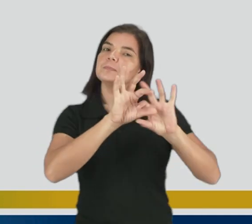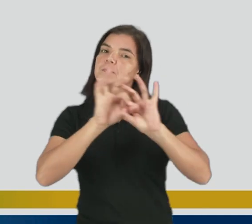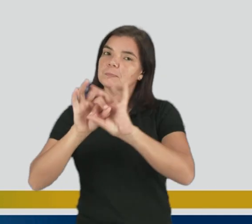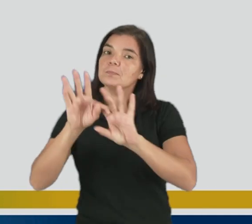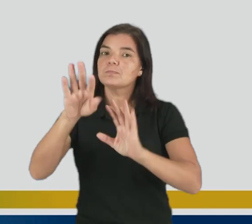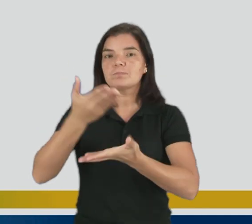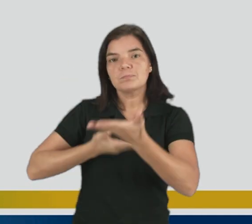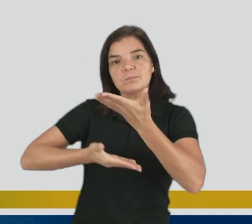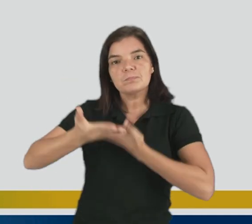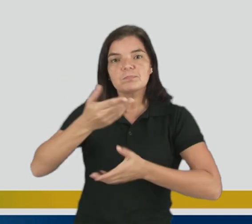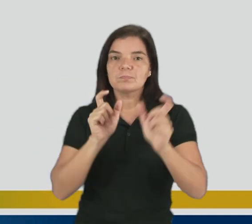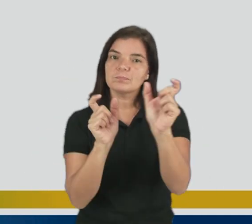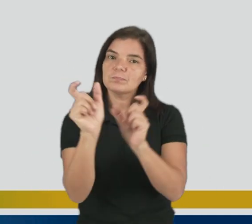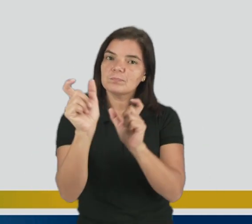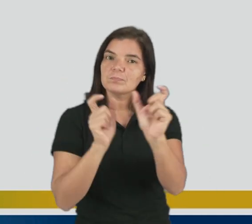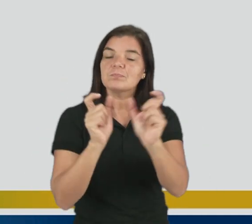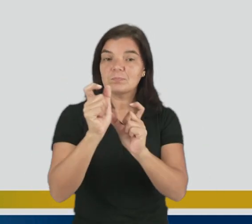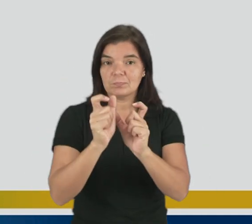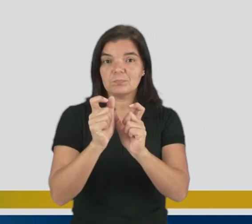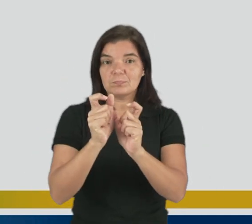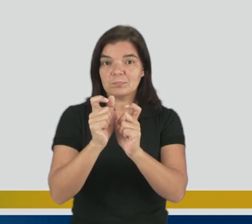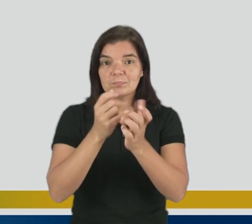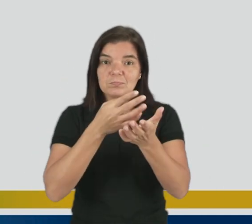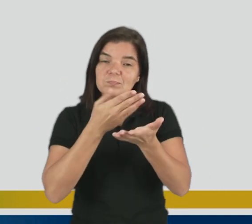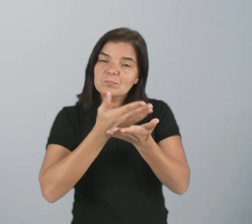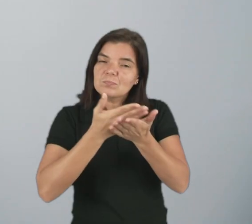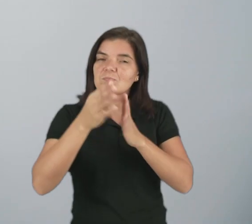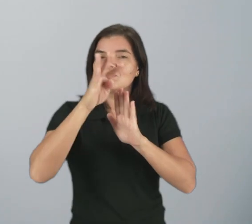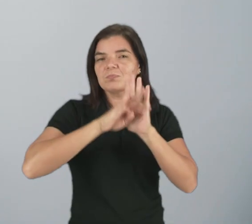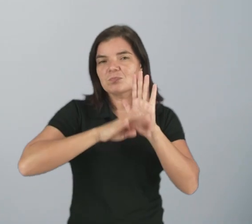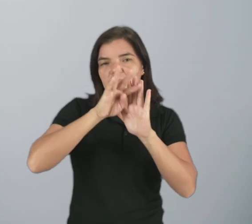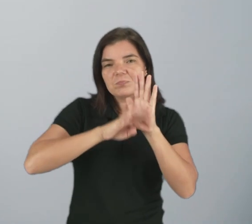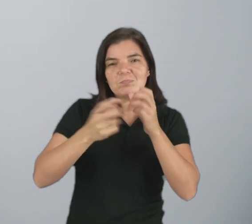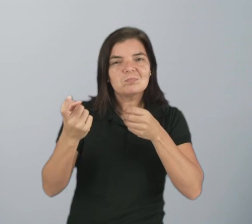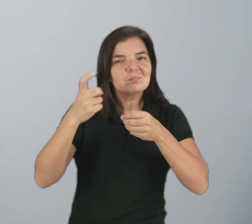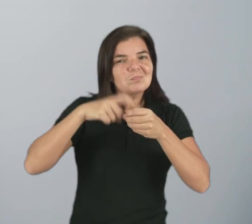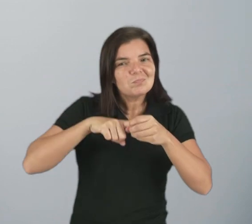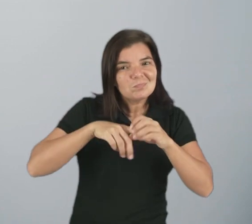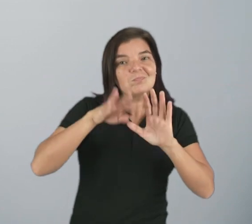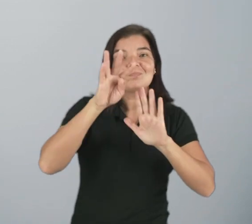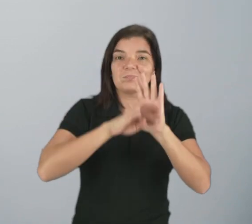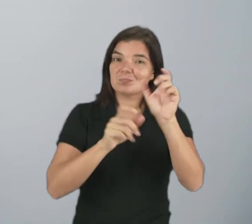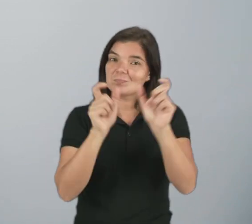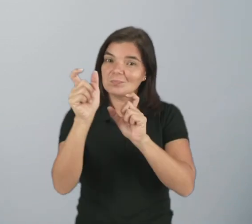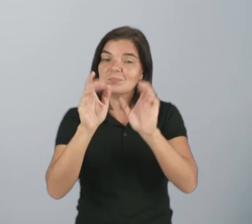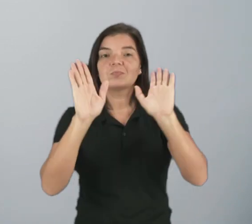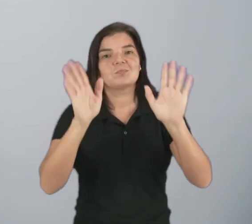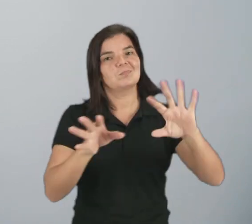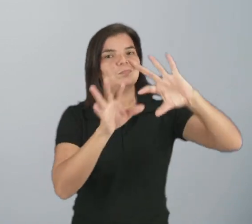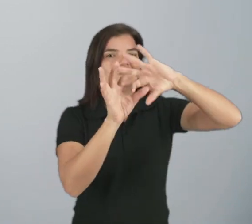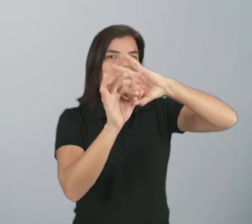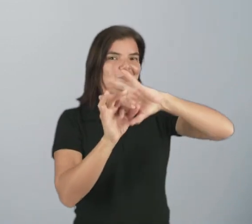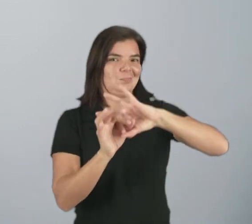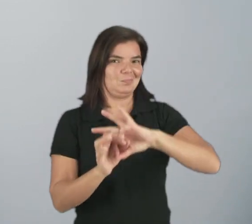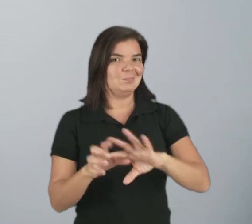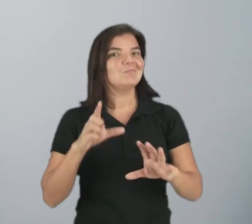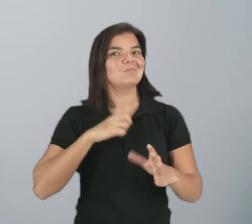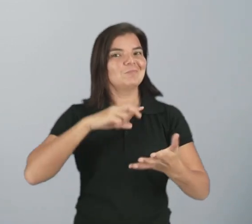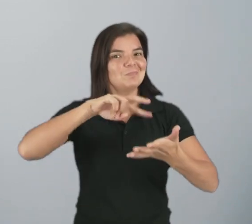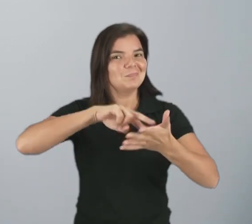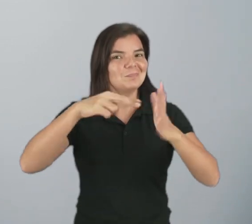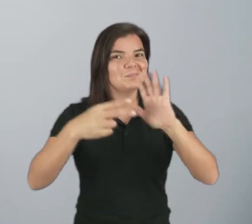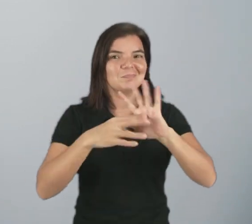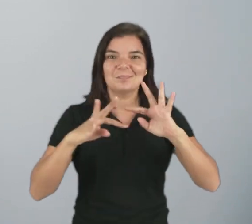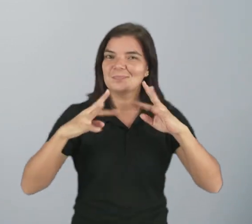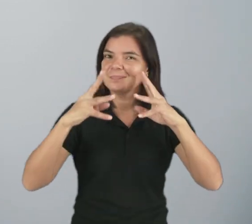coesão é a relação entre as palavras que eu vou fazendo durante o texto, são as retomadas de termos, já a coerência tem a ver com o